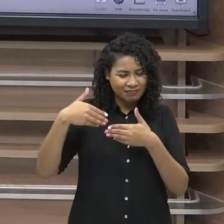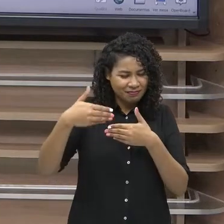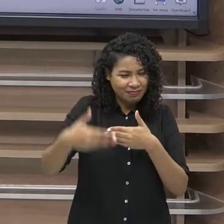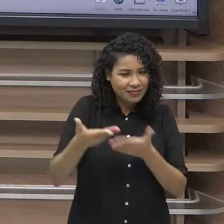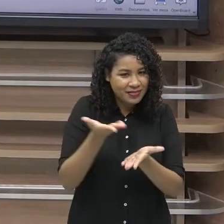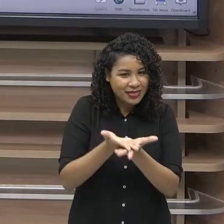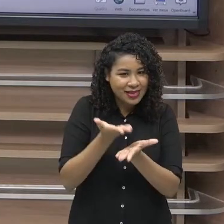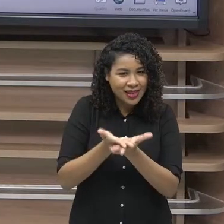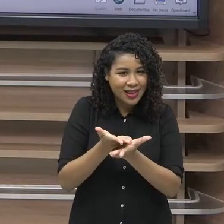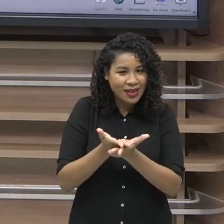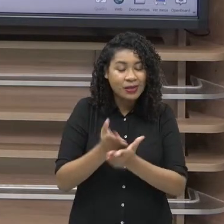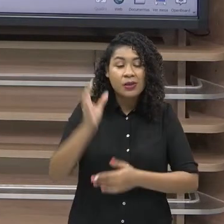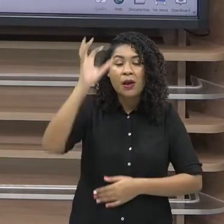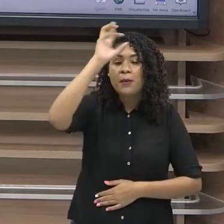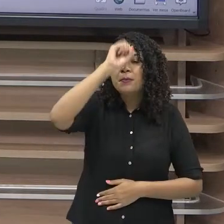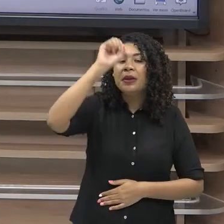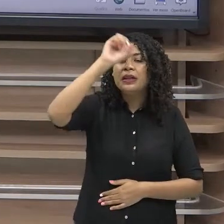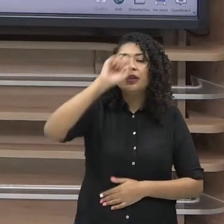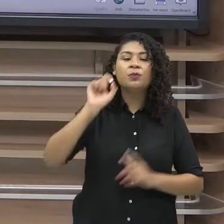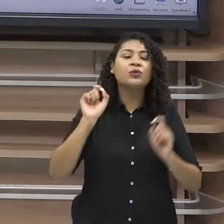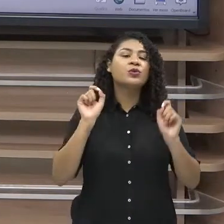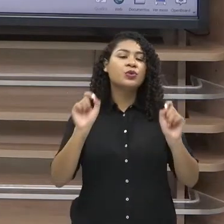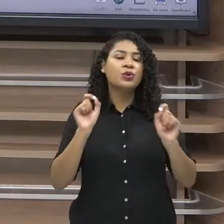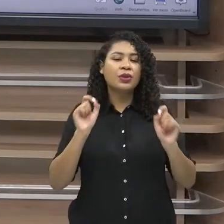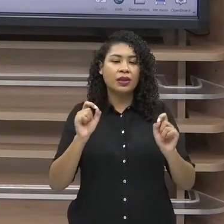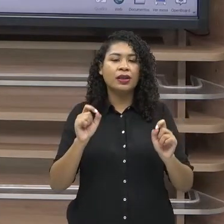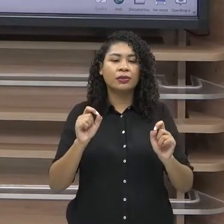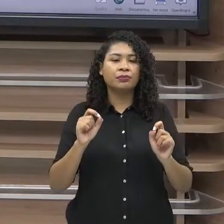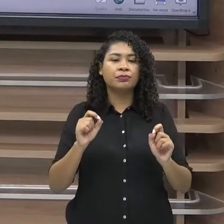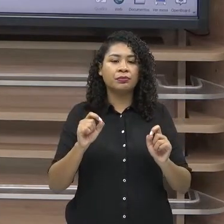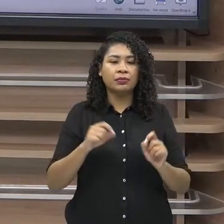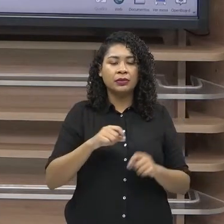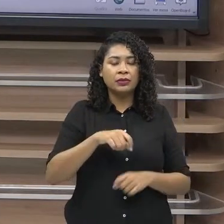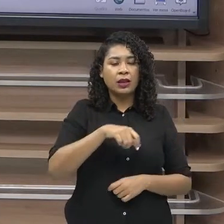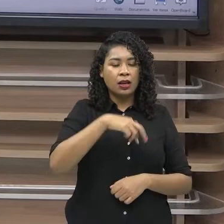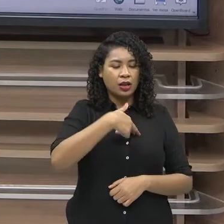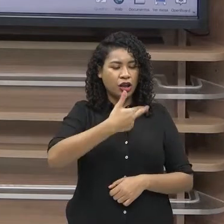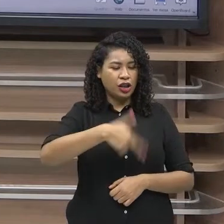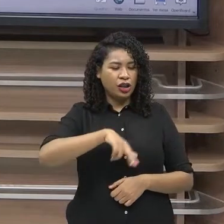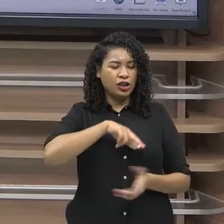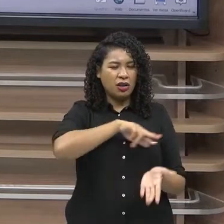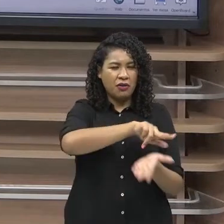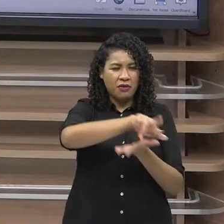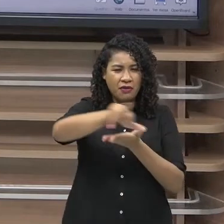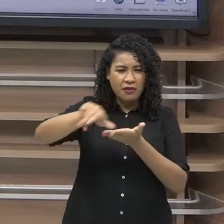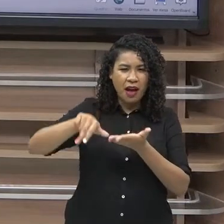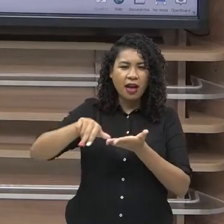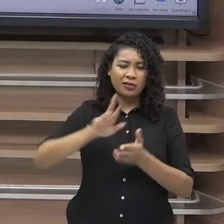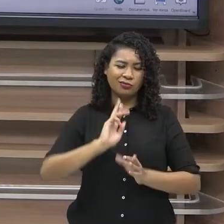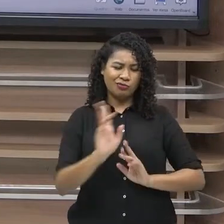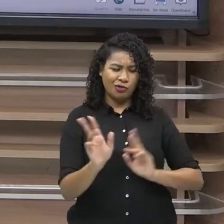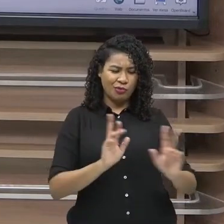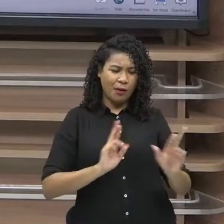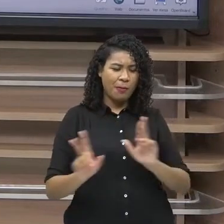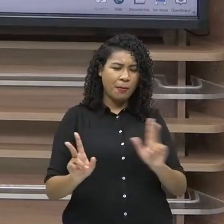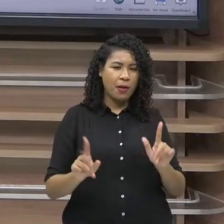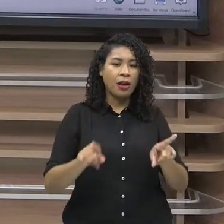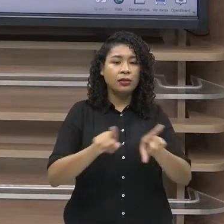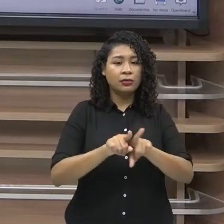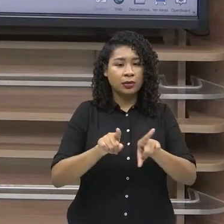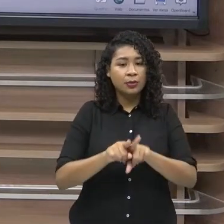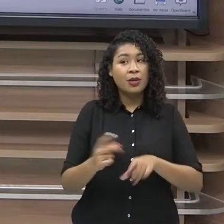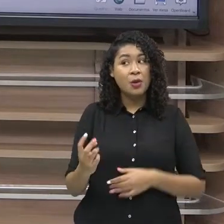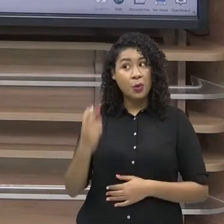nós entendemos que a diversidade religiosa ela está diretamente ligada à diversidade cultural de